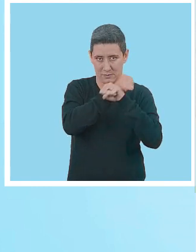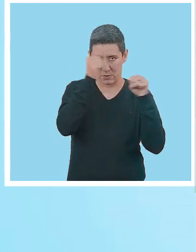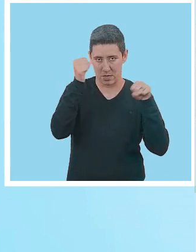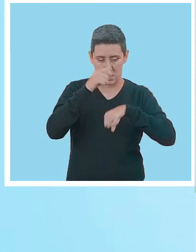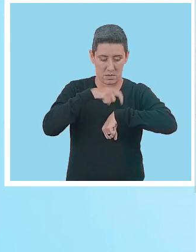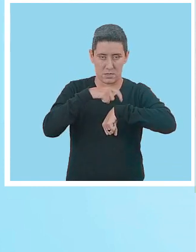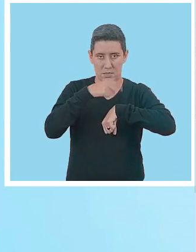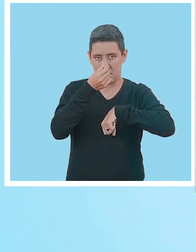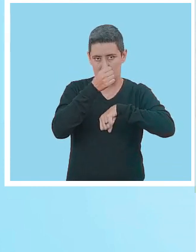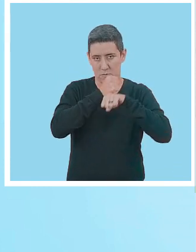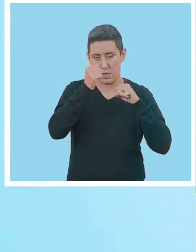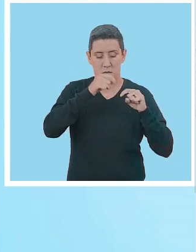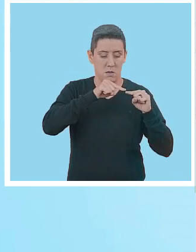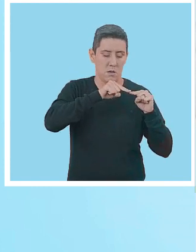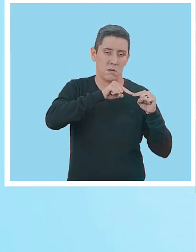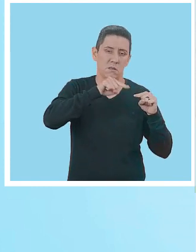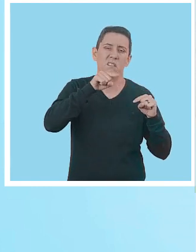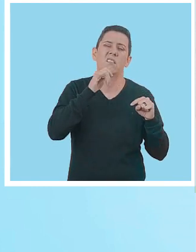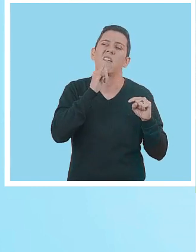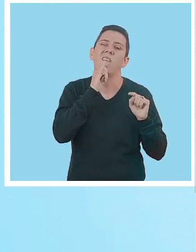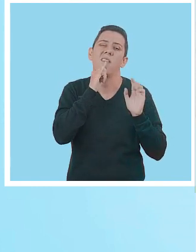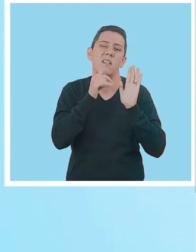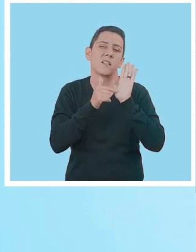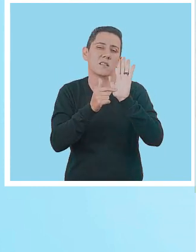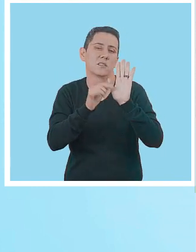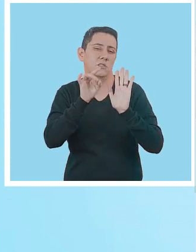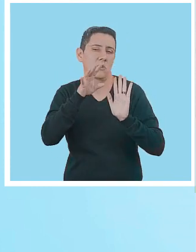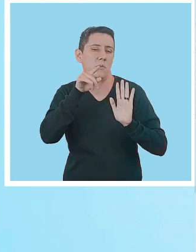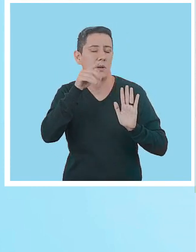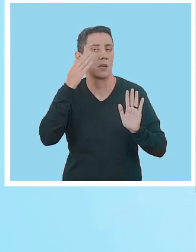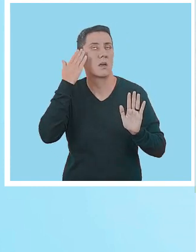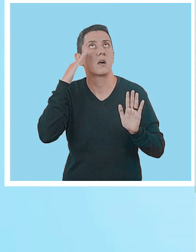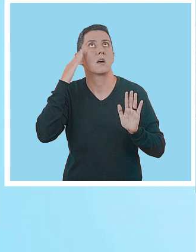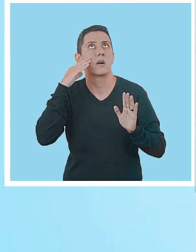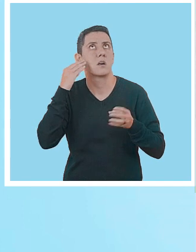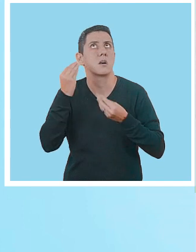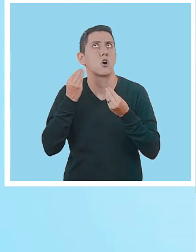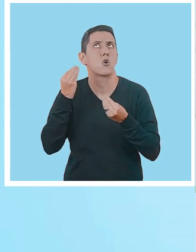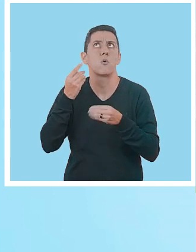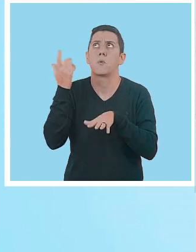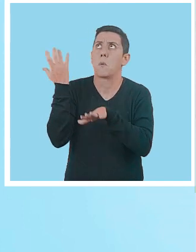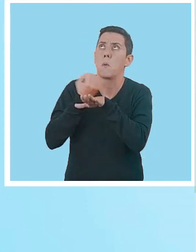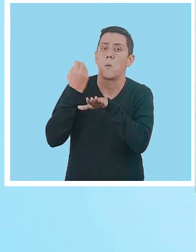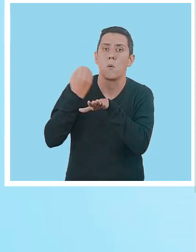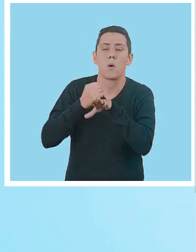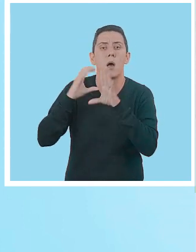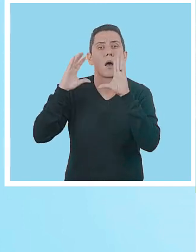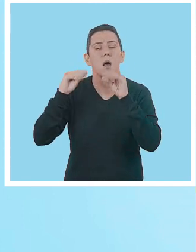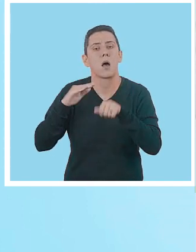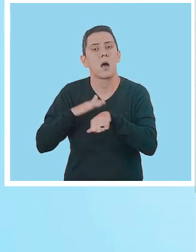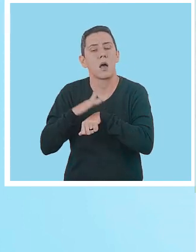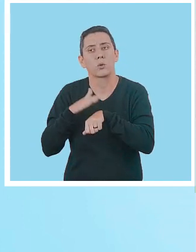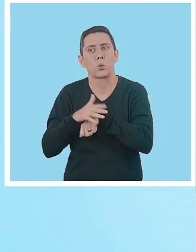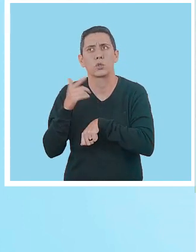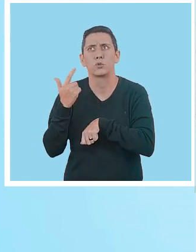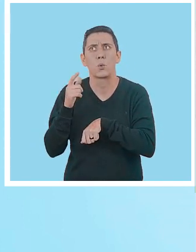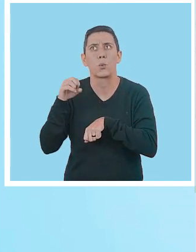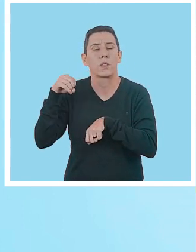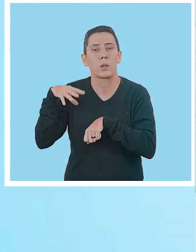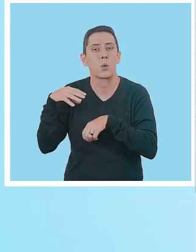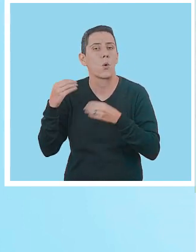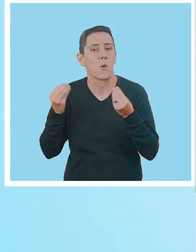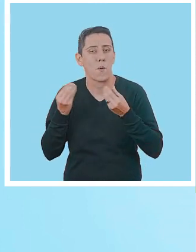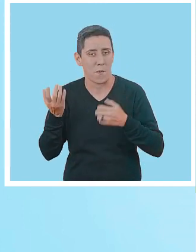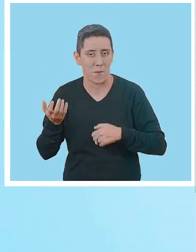e ali por volta é isso aqui é um exemplo hipotético né mas é é só para para para representar então